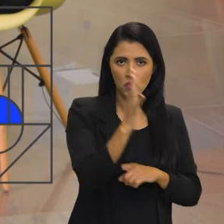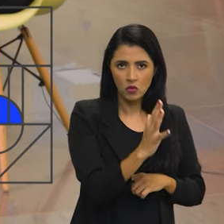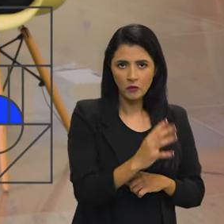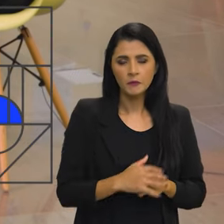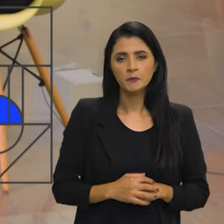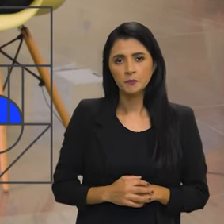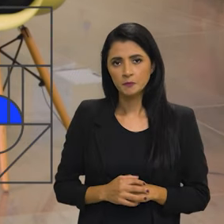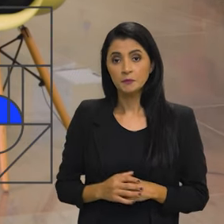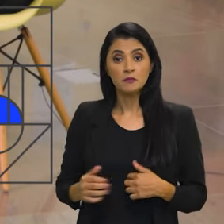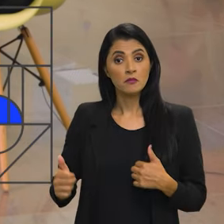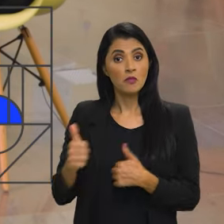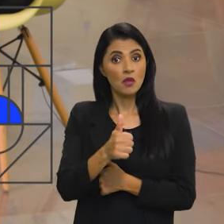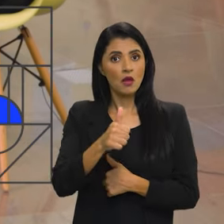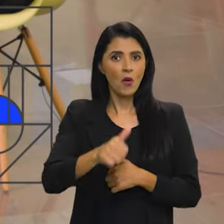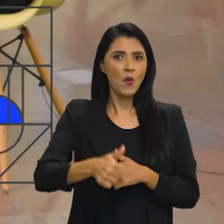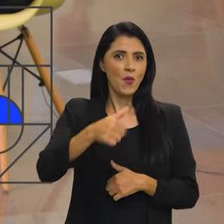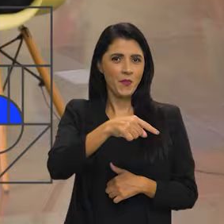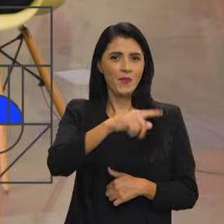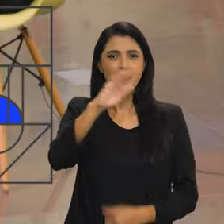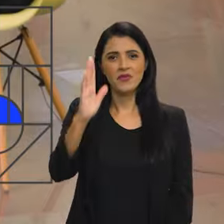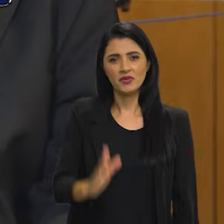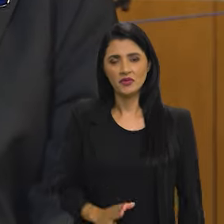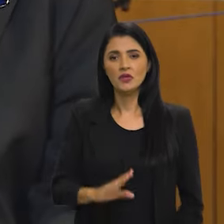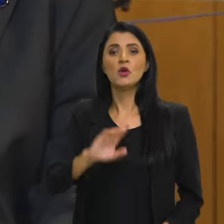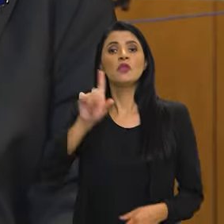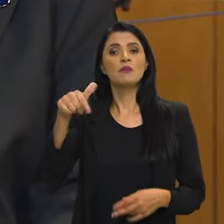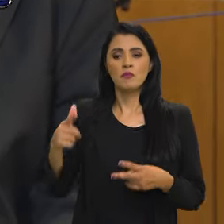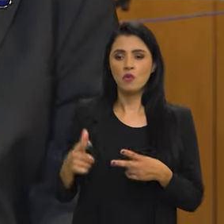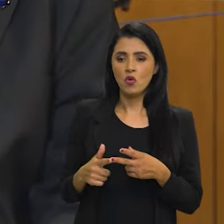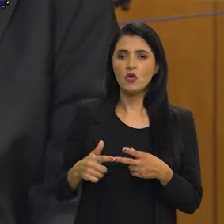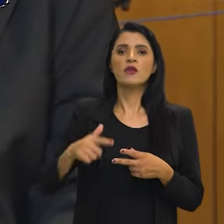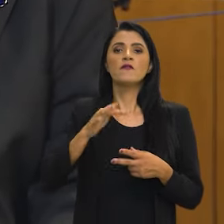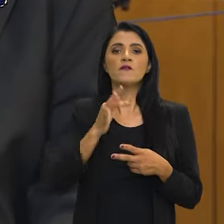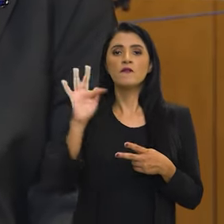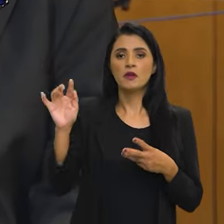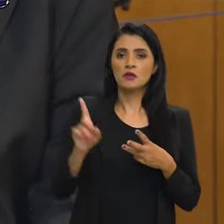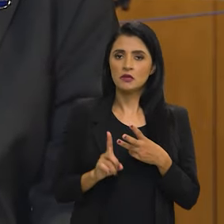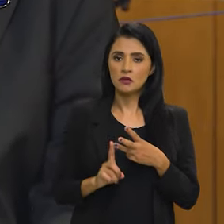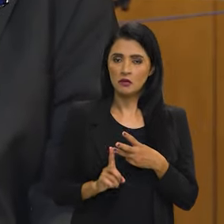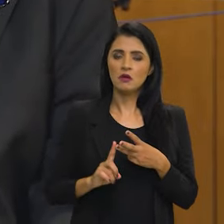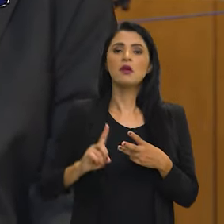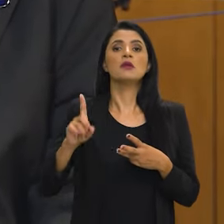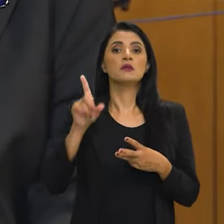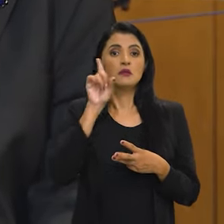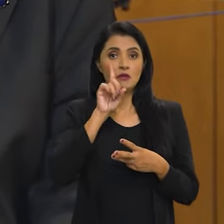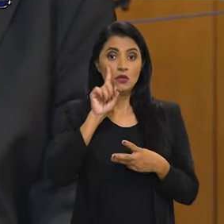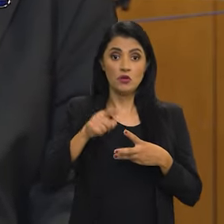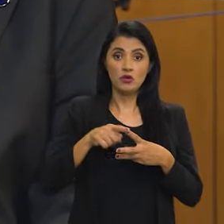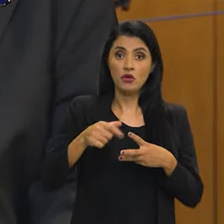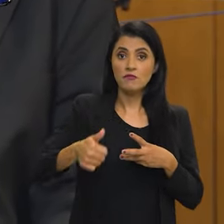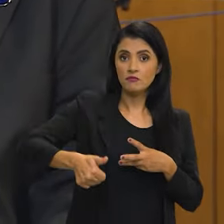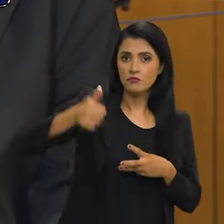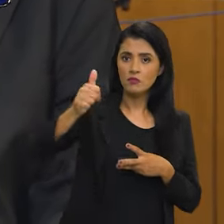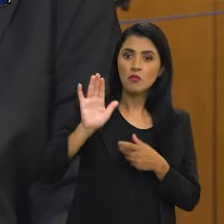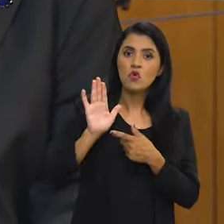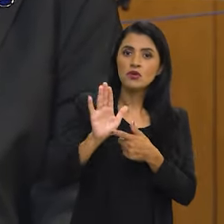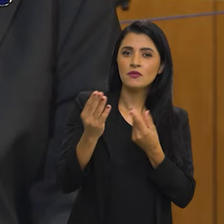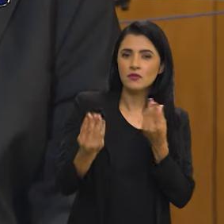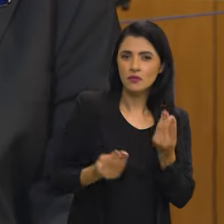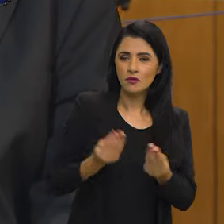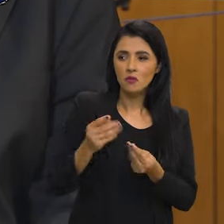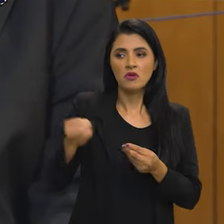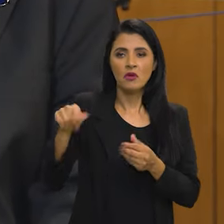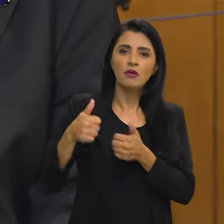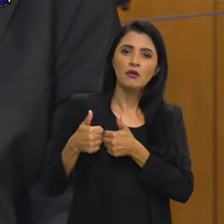O protagonismo do Brasil foi seguido por países como França e Estados Unidos. Nós chegamos primeiro, mostramos o caminho